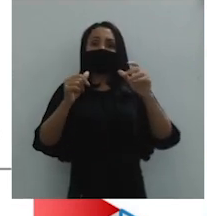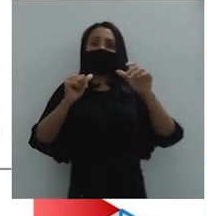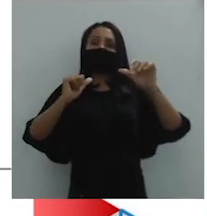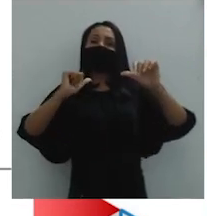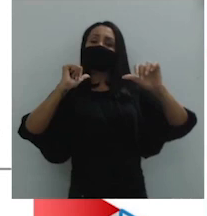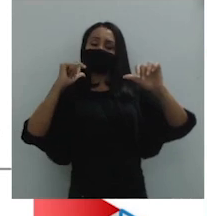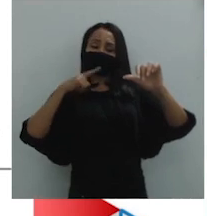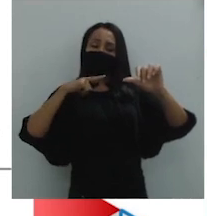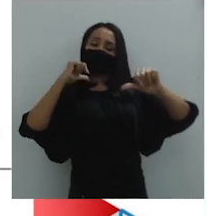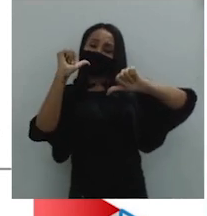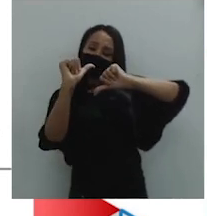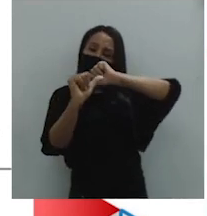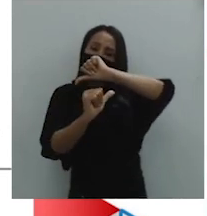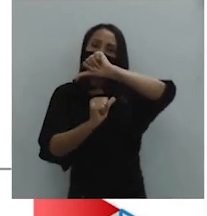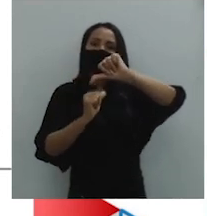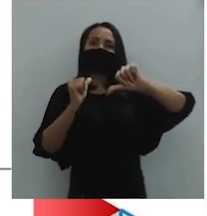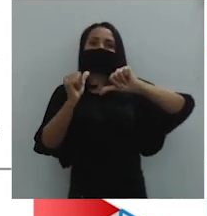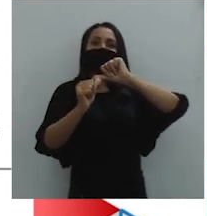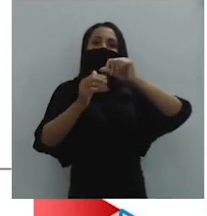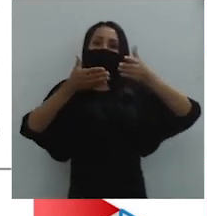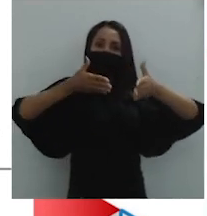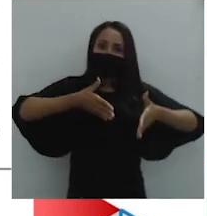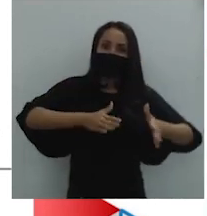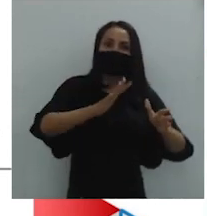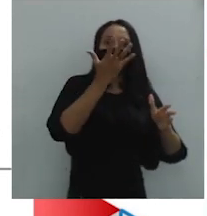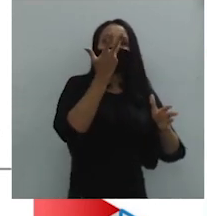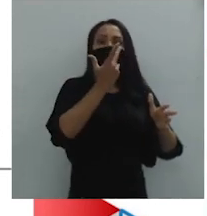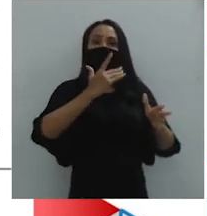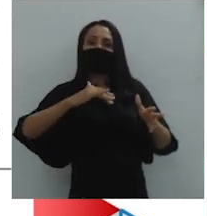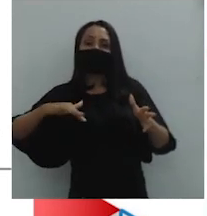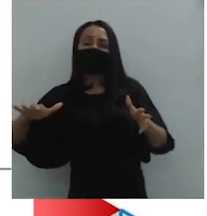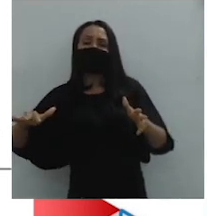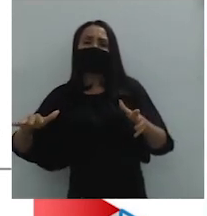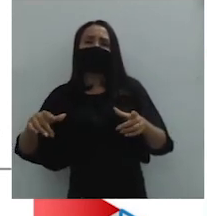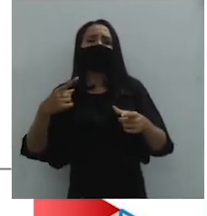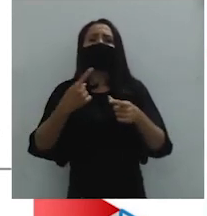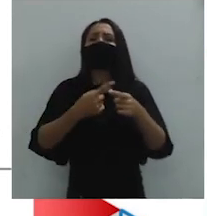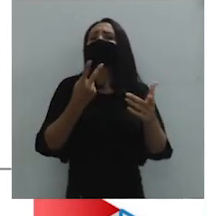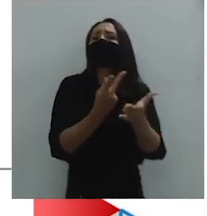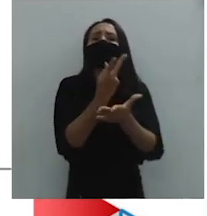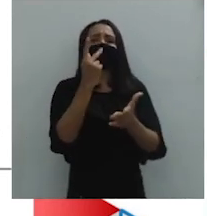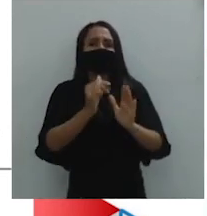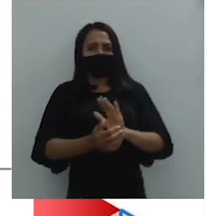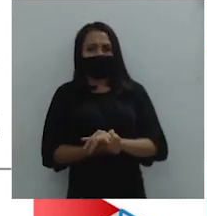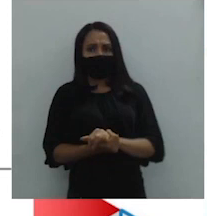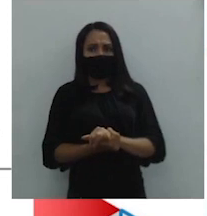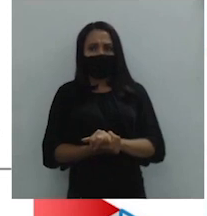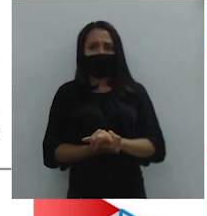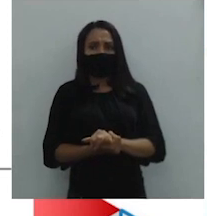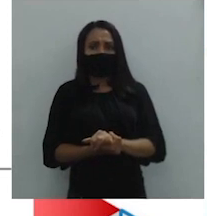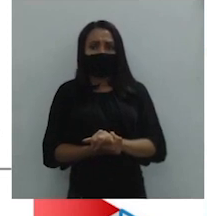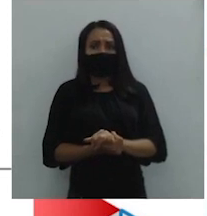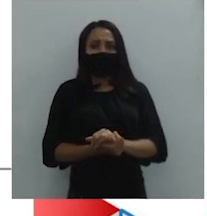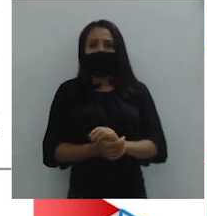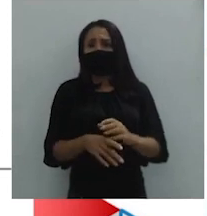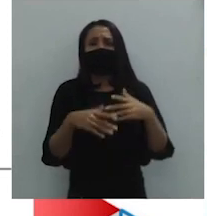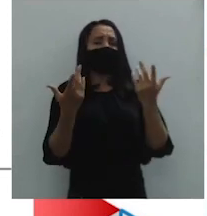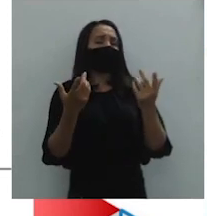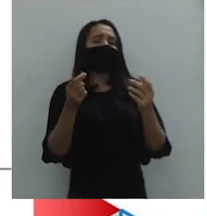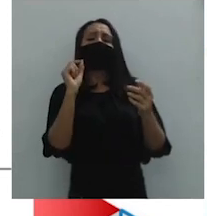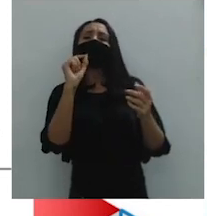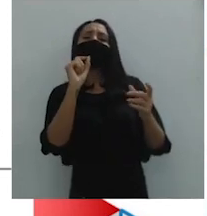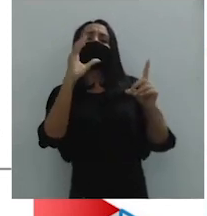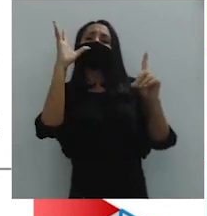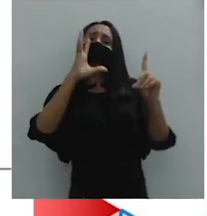Na questão de nascimento de crianças. E por que isso acontece? Quais são os fatores que influenciam